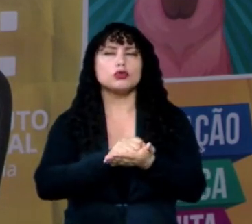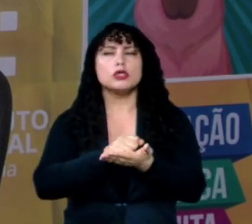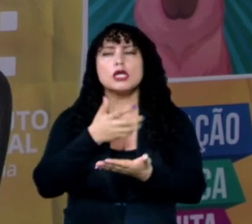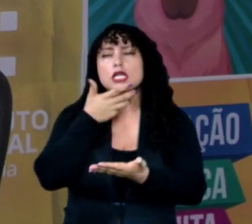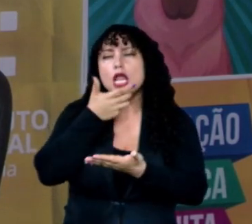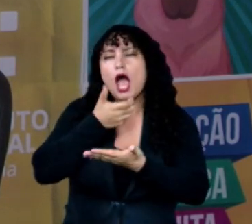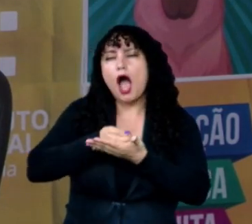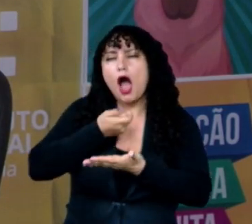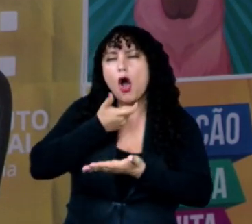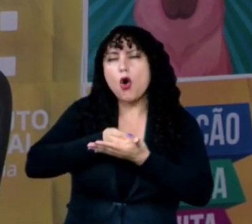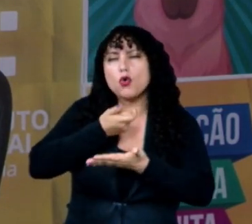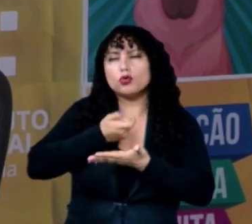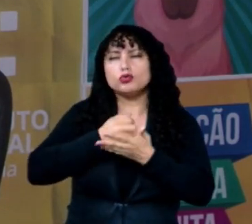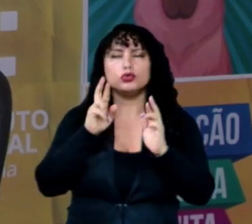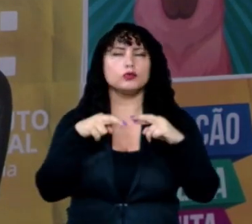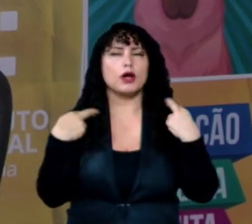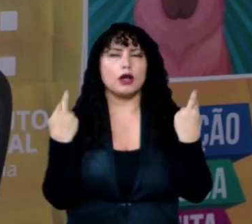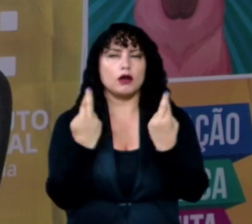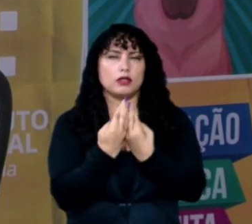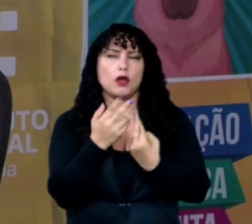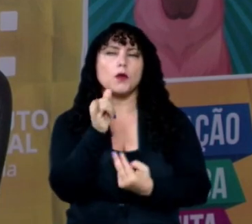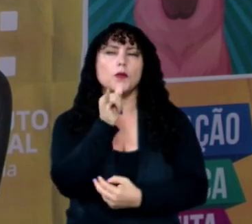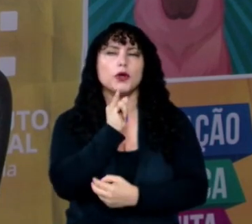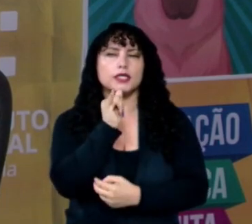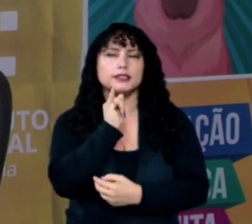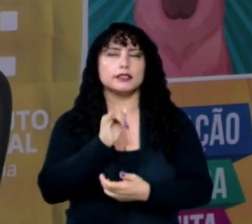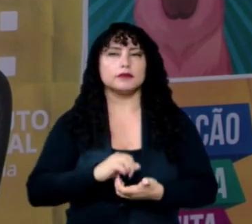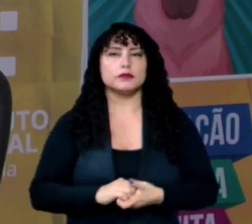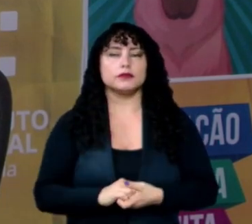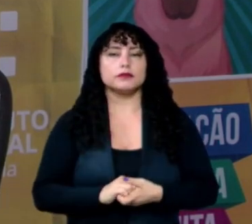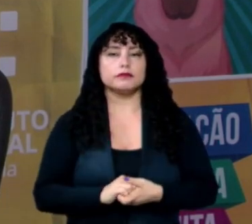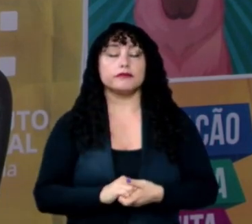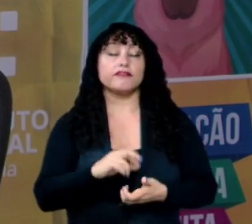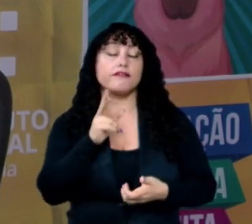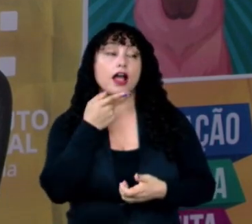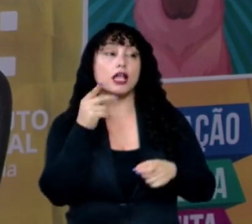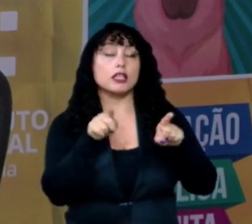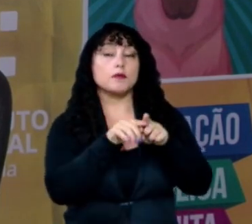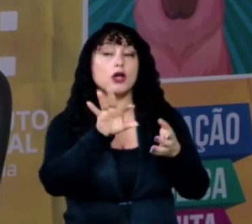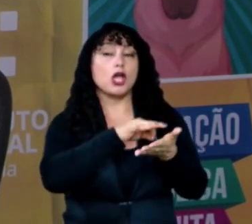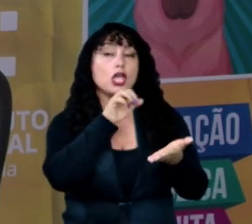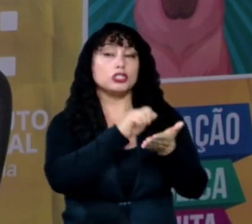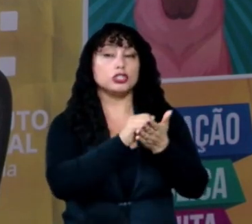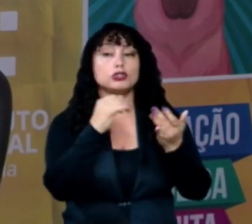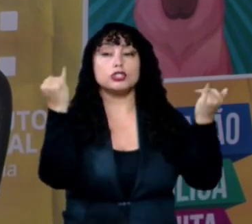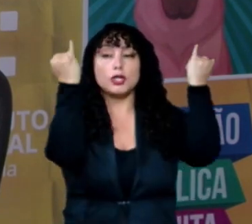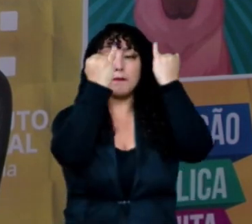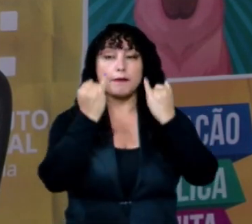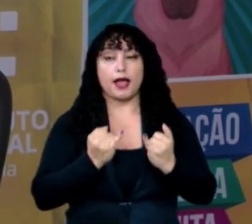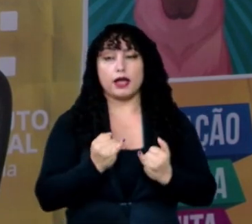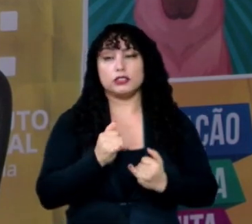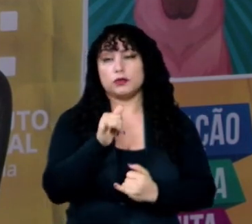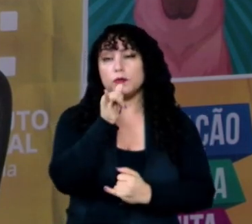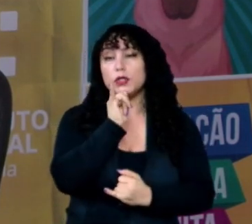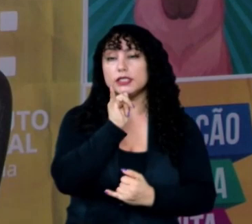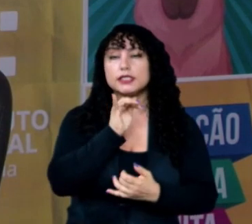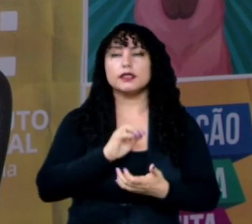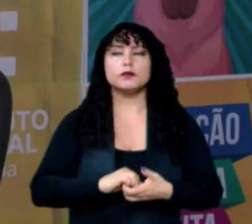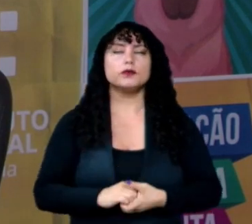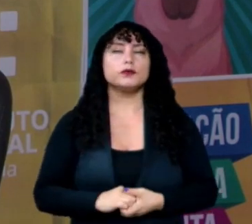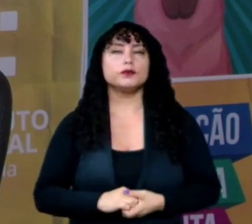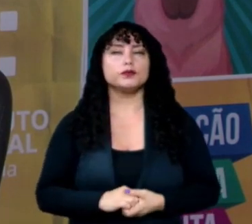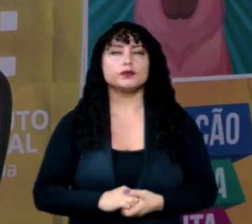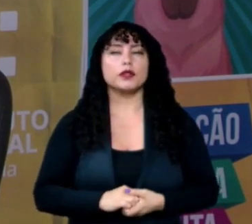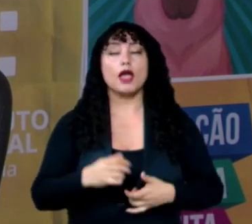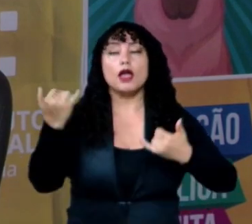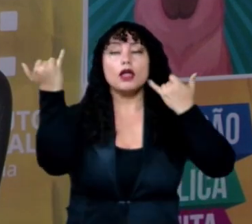uma determinada reunião, por exemplo. A gente pode estar falando de um registro de imagem, né? Então,